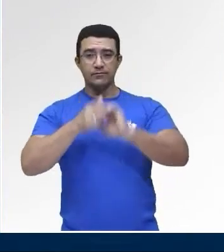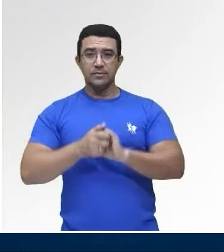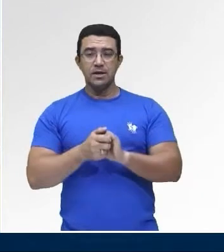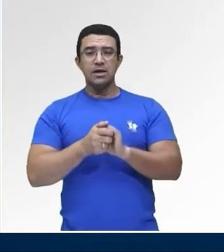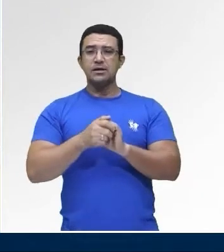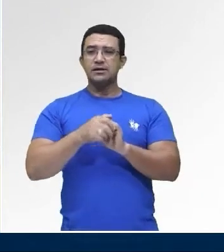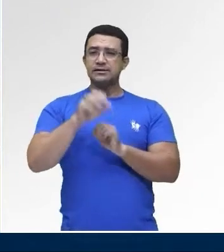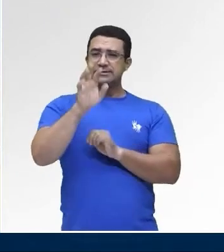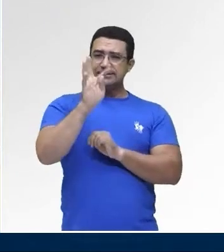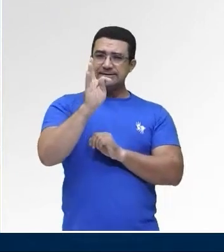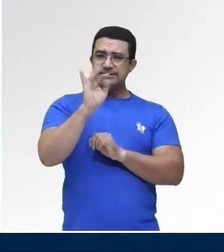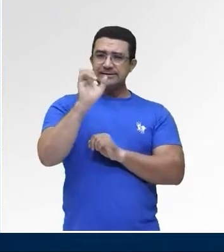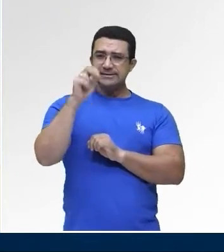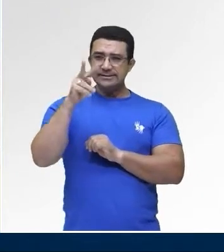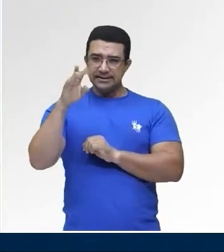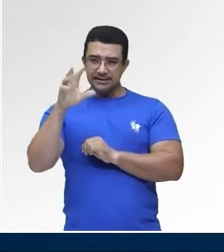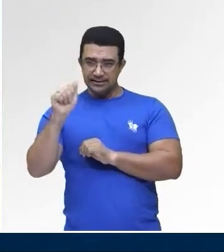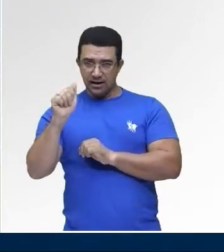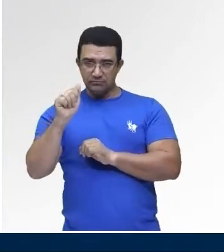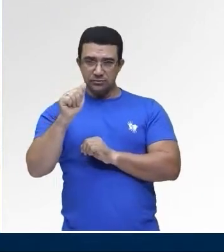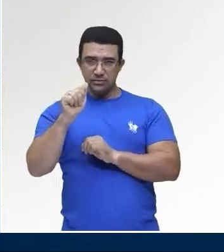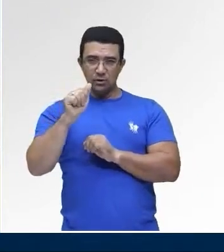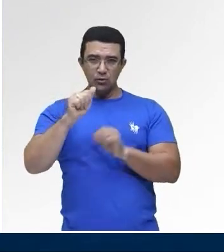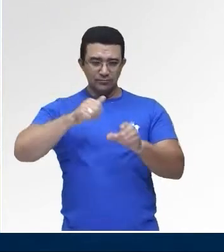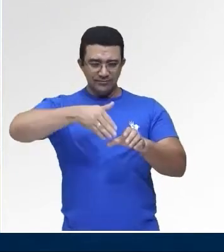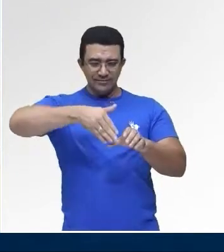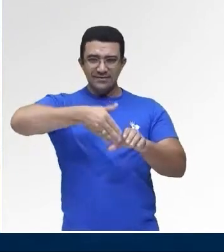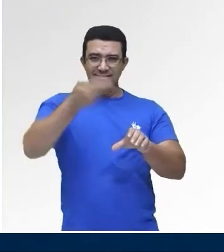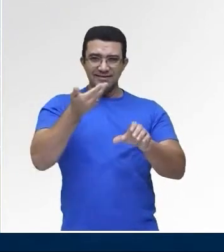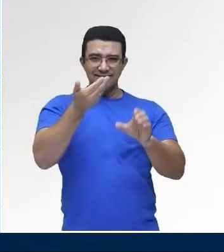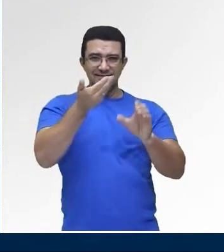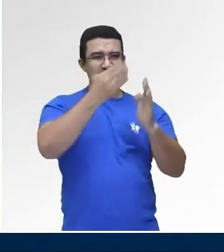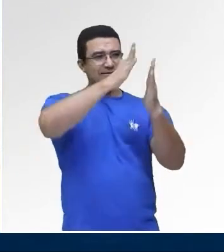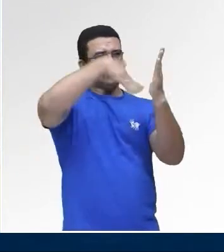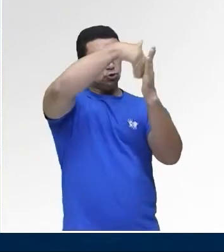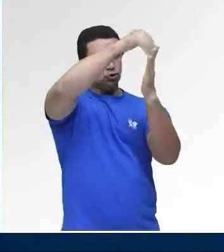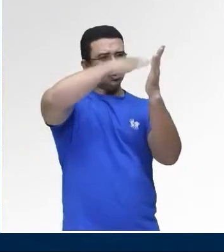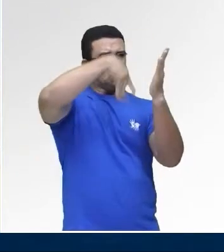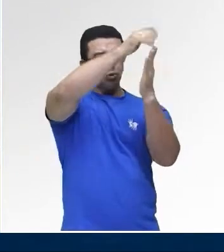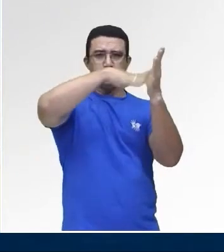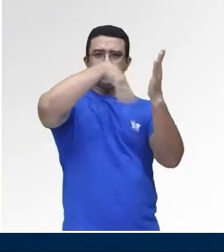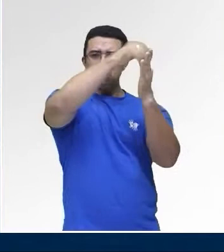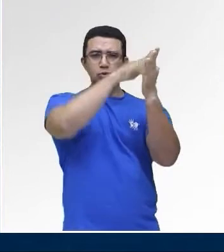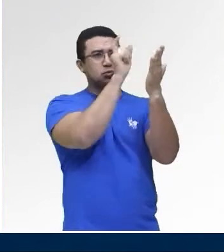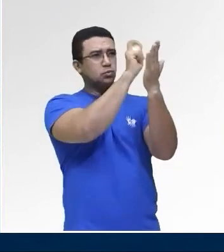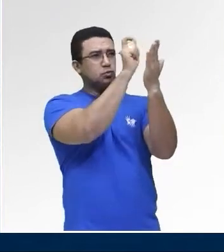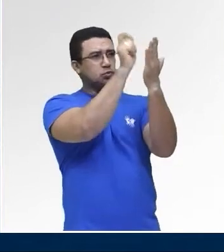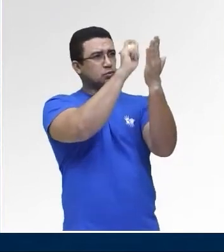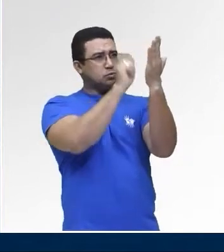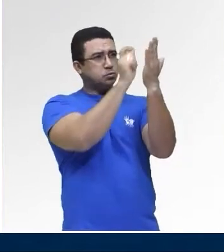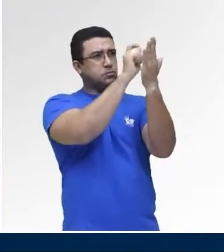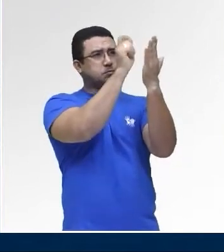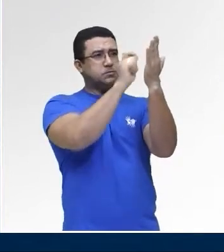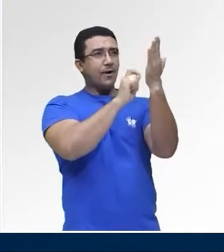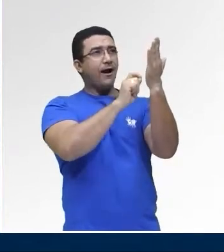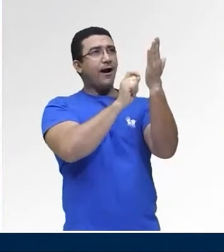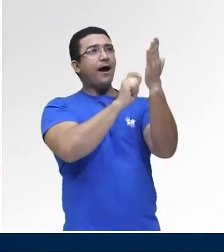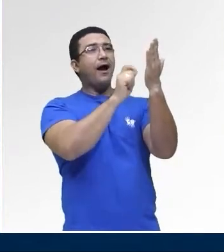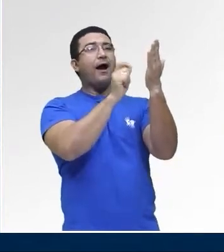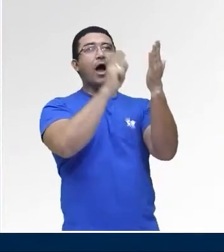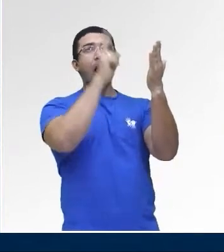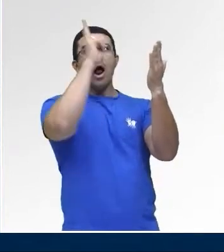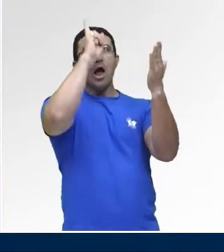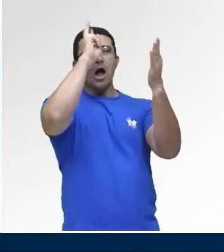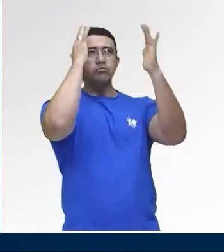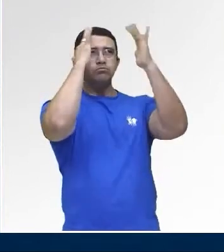tinta e pincel, tá? Então, ele usou esses dois instrumentos para reproduzir a